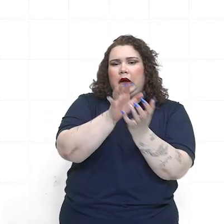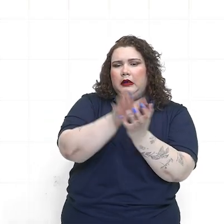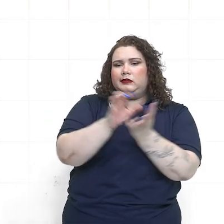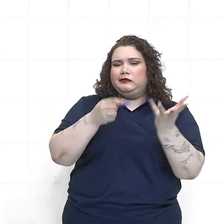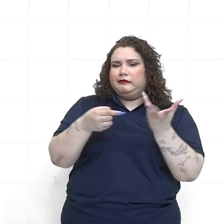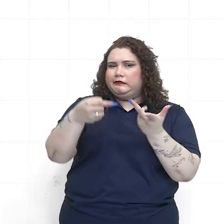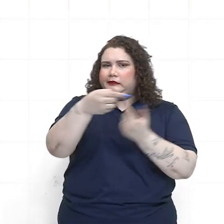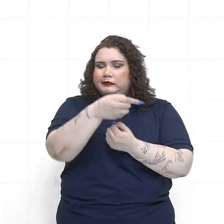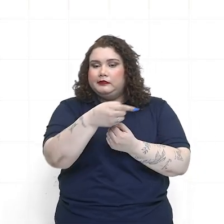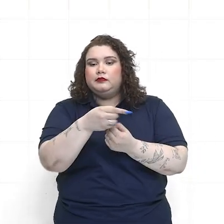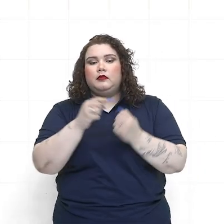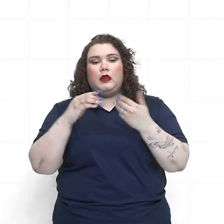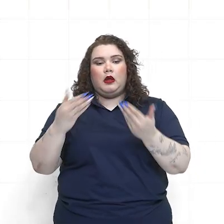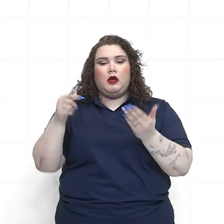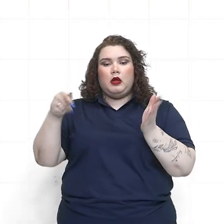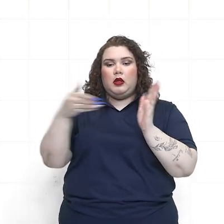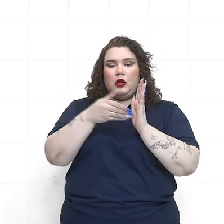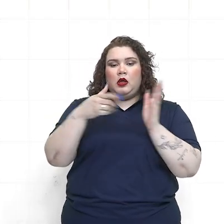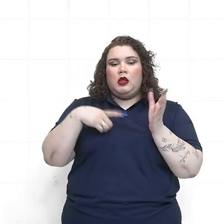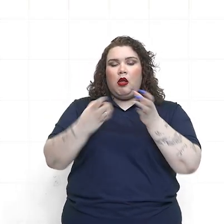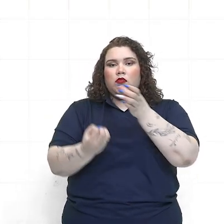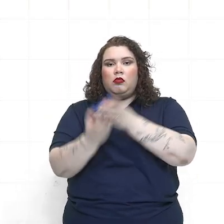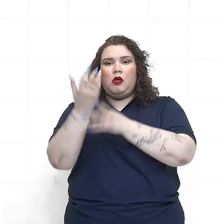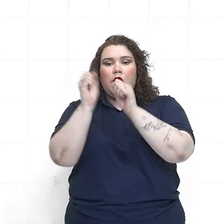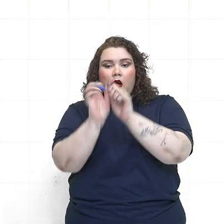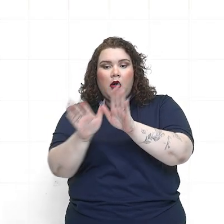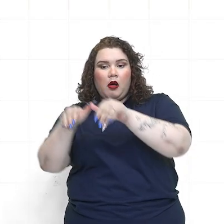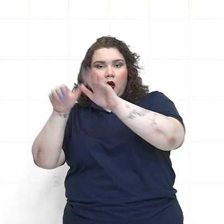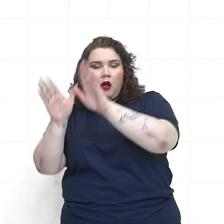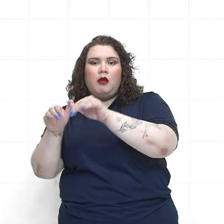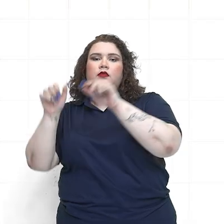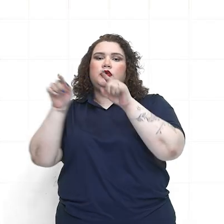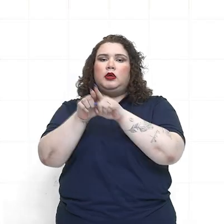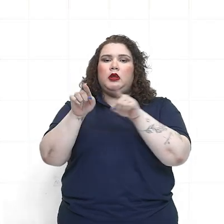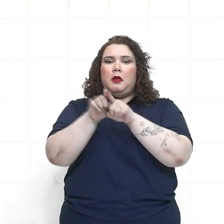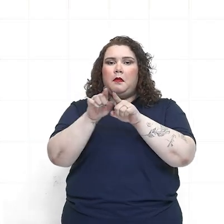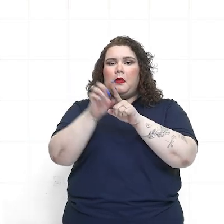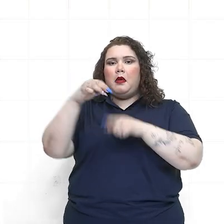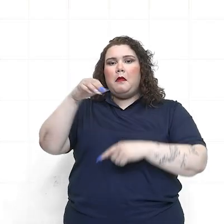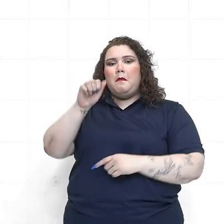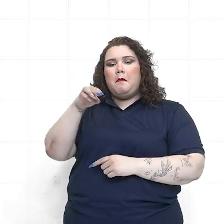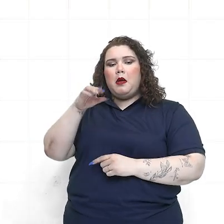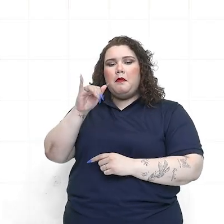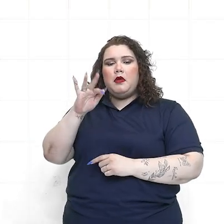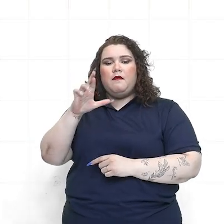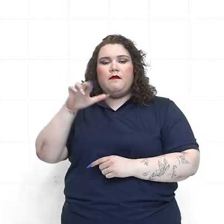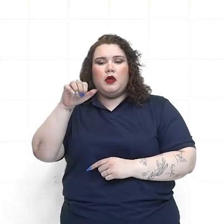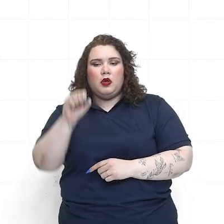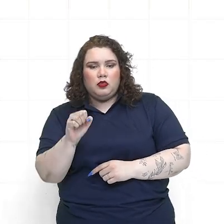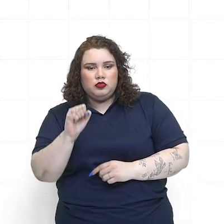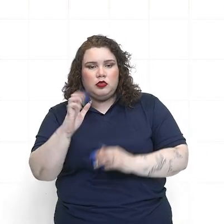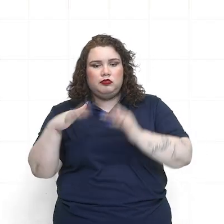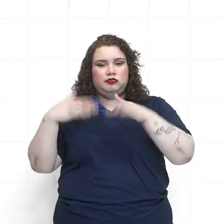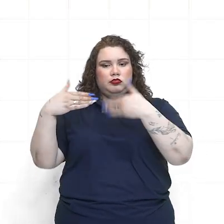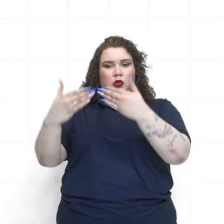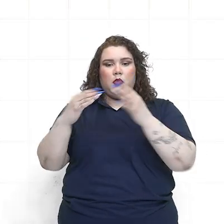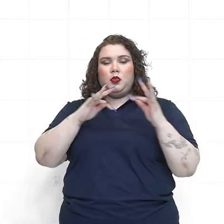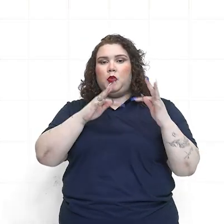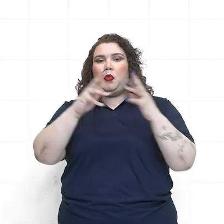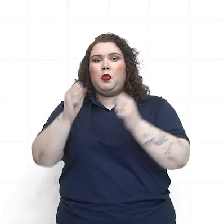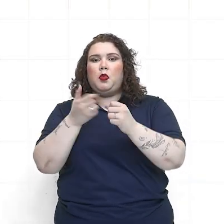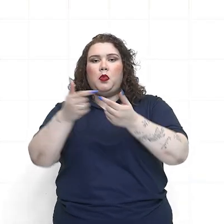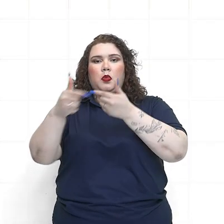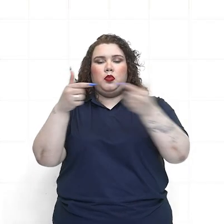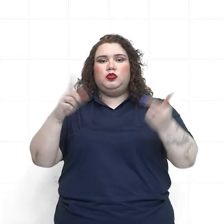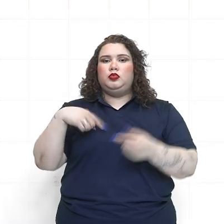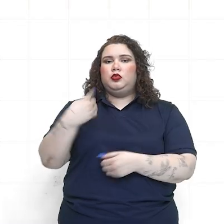répteis. Estes últimos teriam dado origem às aves e aos mamíferos pequenos e, mais tarde, a todos os